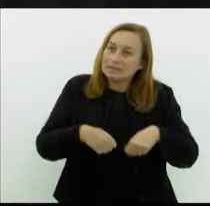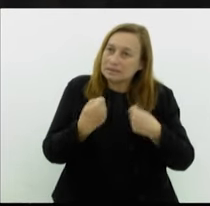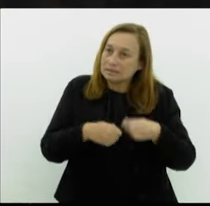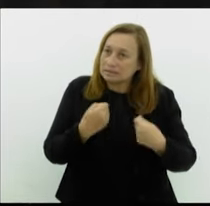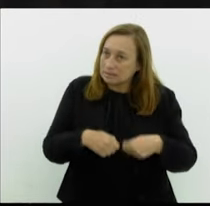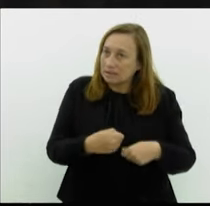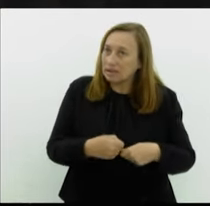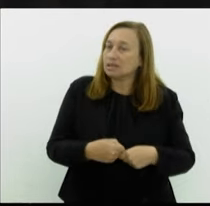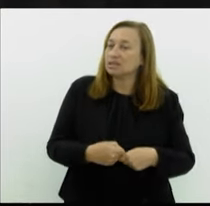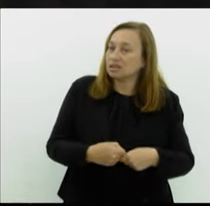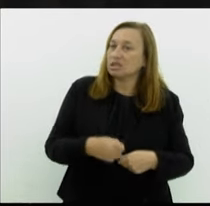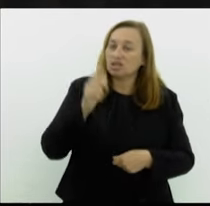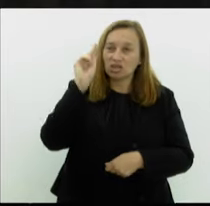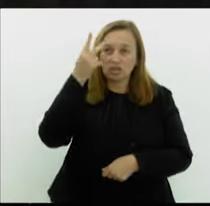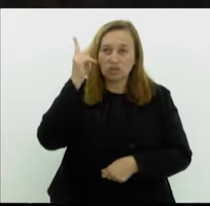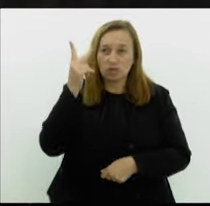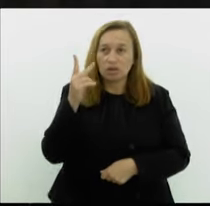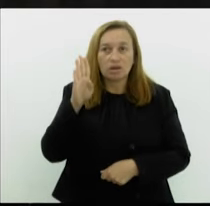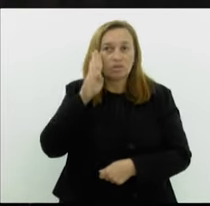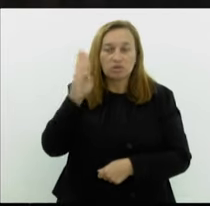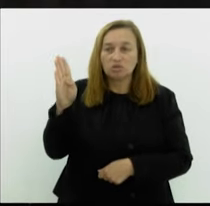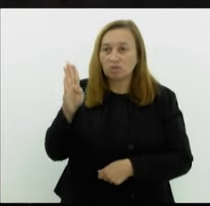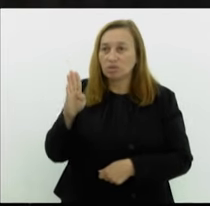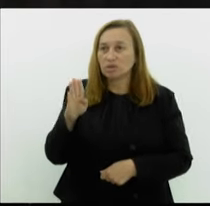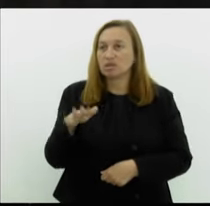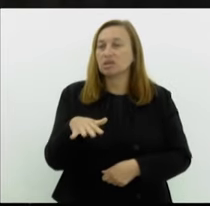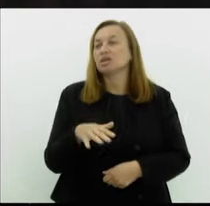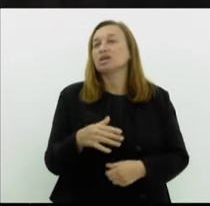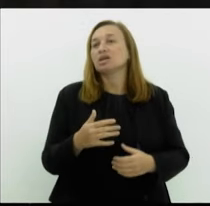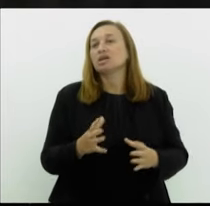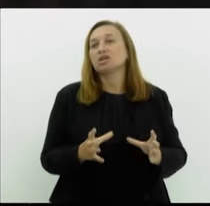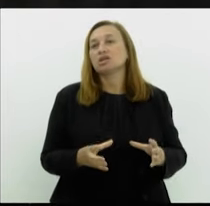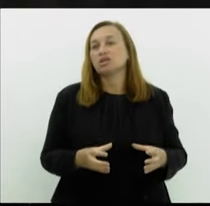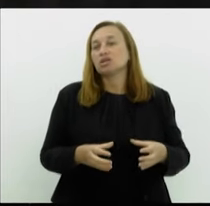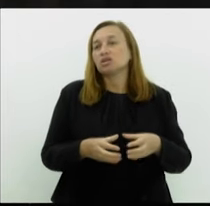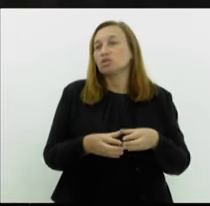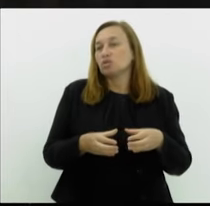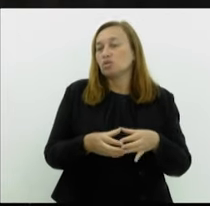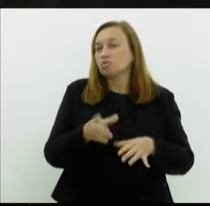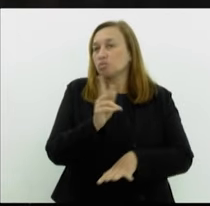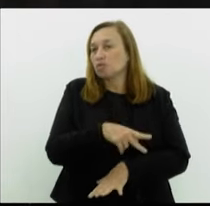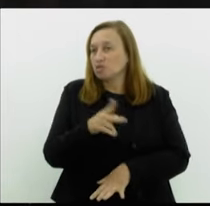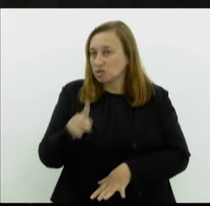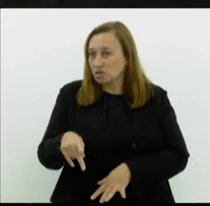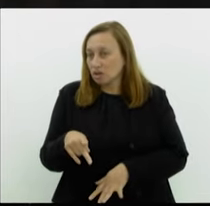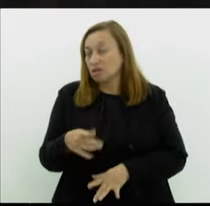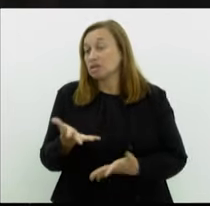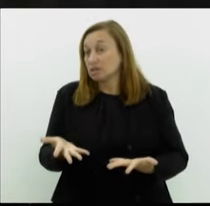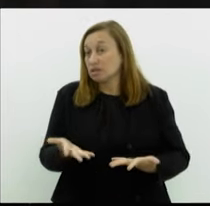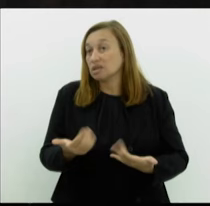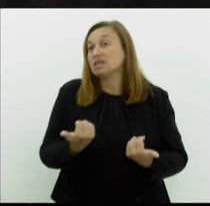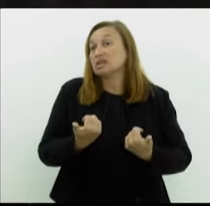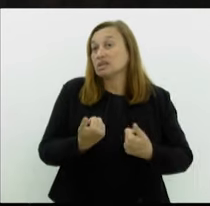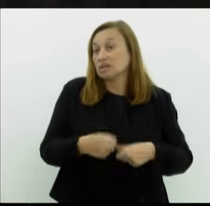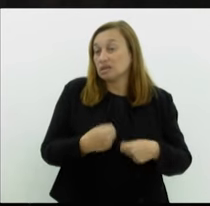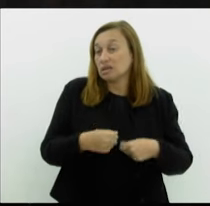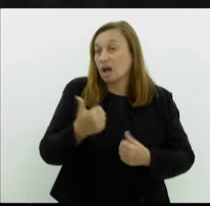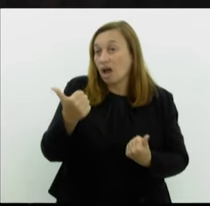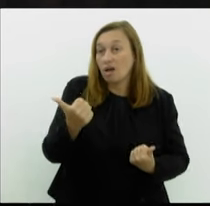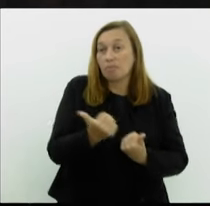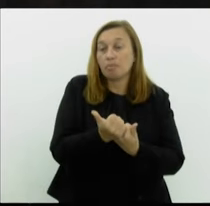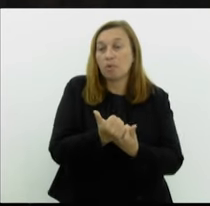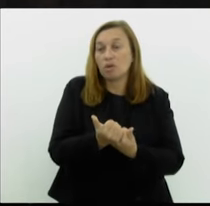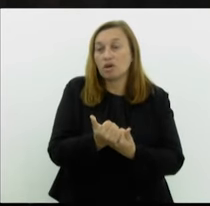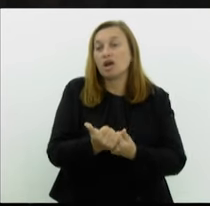ao quadro, principalmente o quadro de docentes da Secretaria Estadual de Educação, e não só, mas também da Fundação de Apoio às